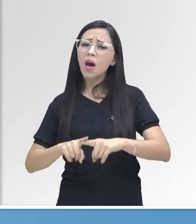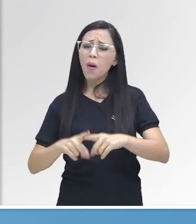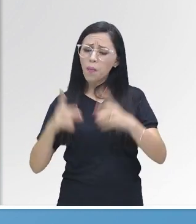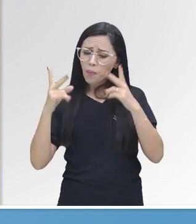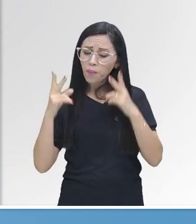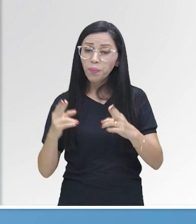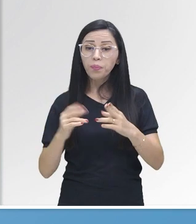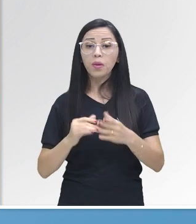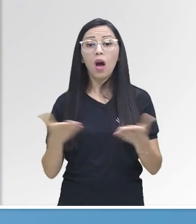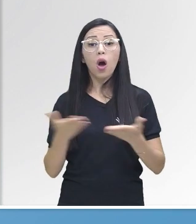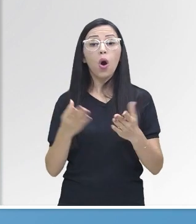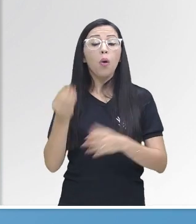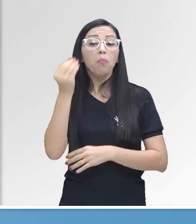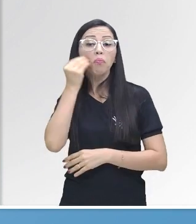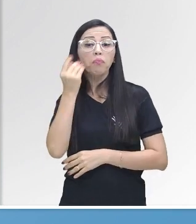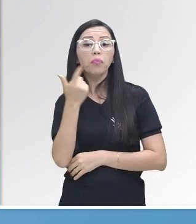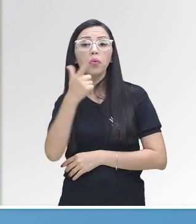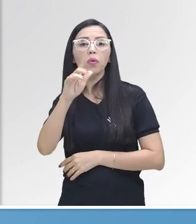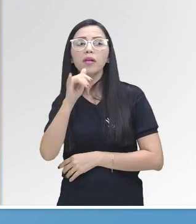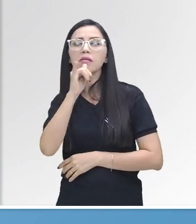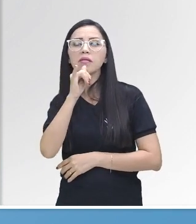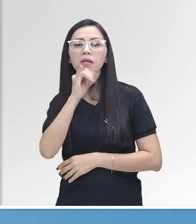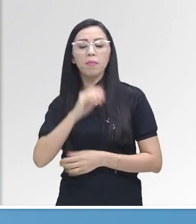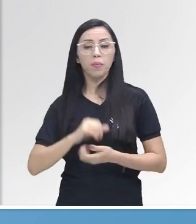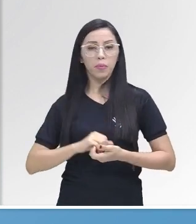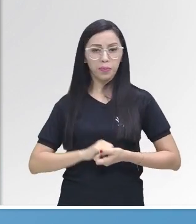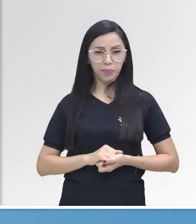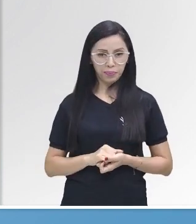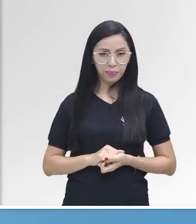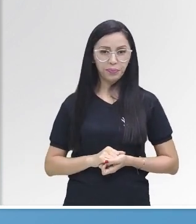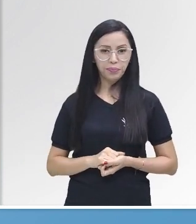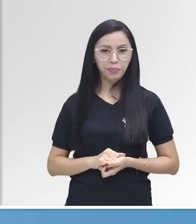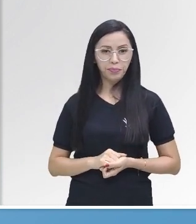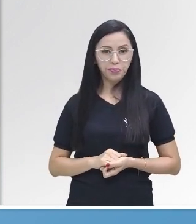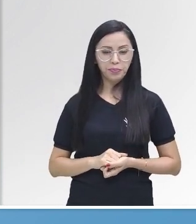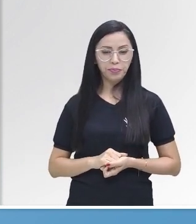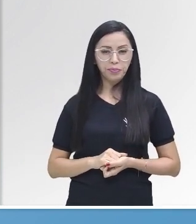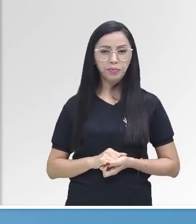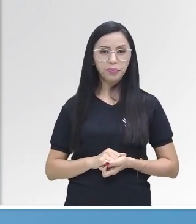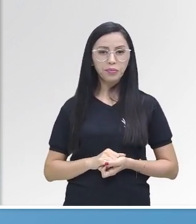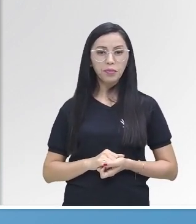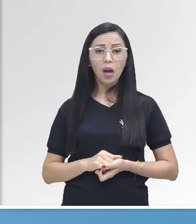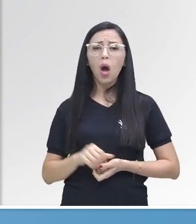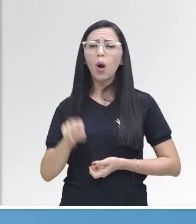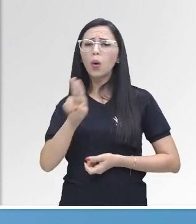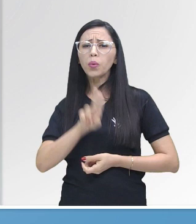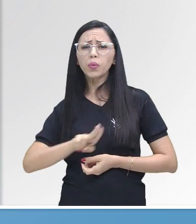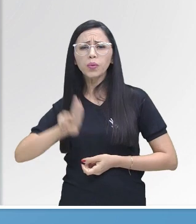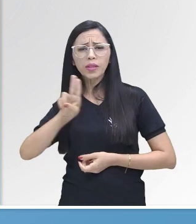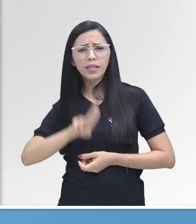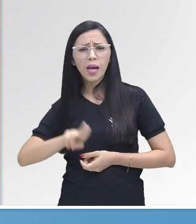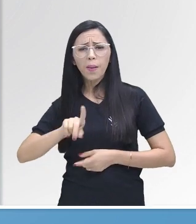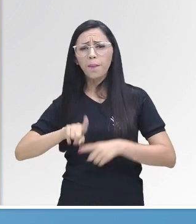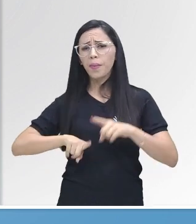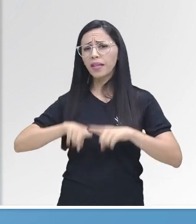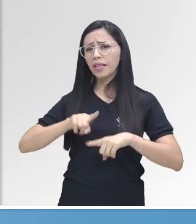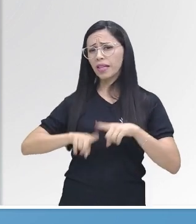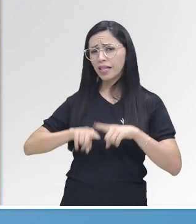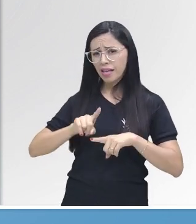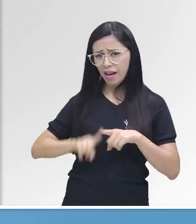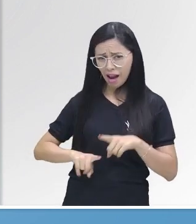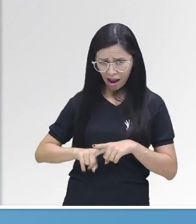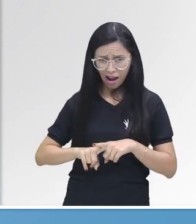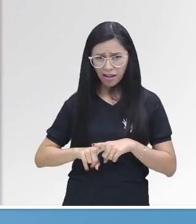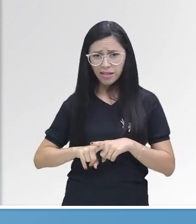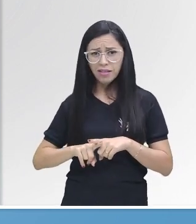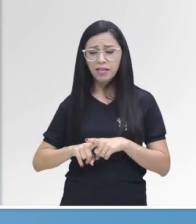próximo exemplo para ver como é que está essa medida. Ao utilizar instrumentos não convencionais, como